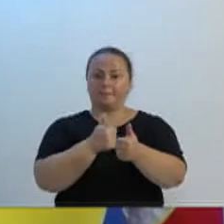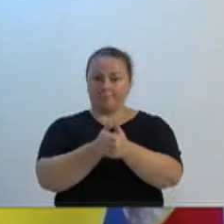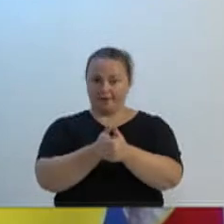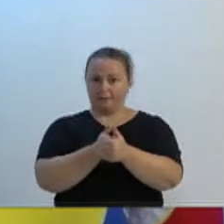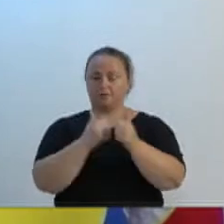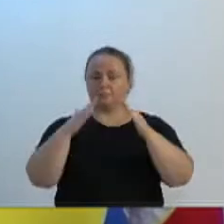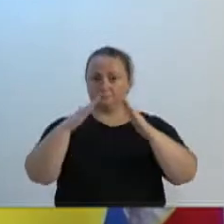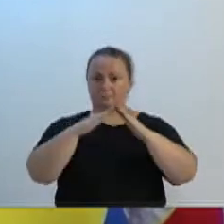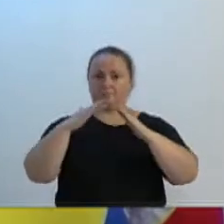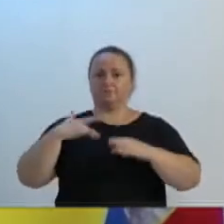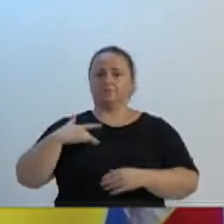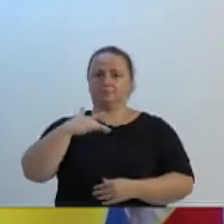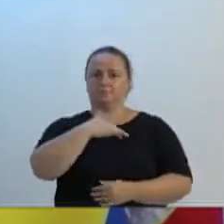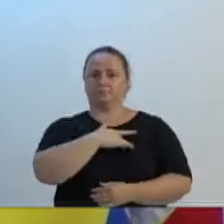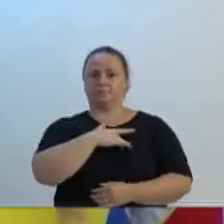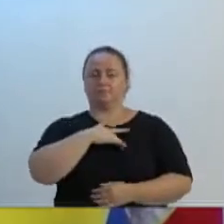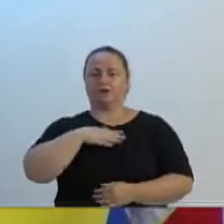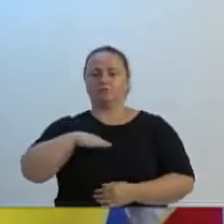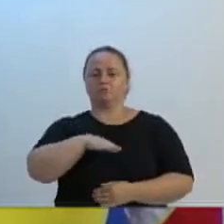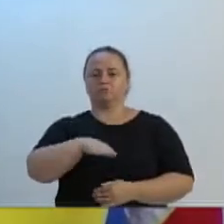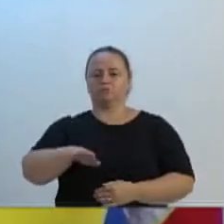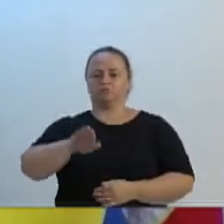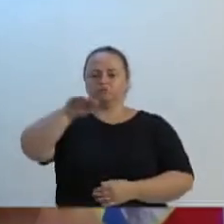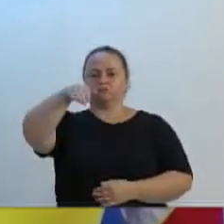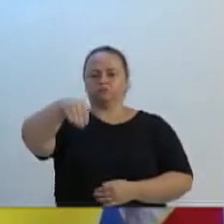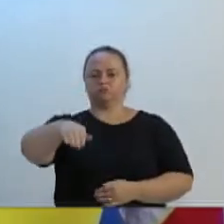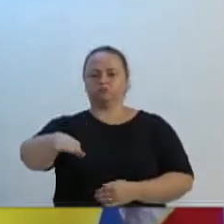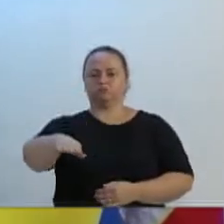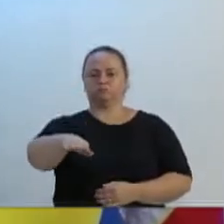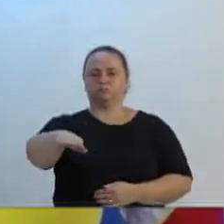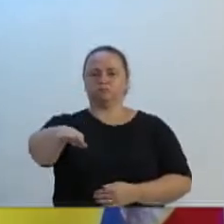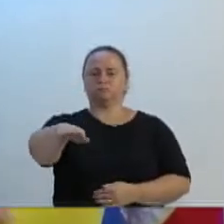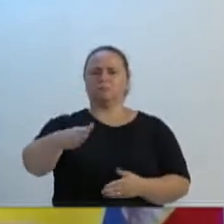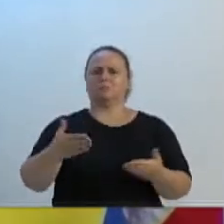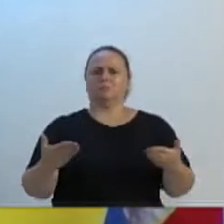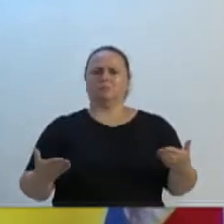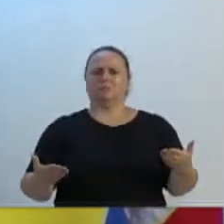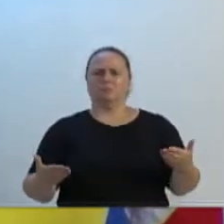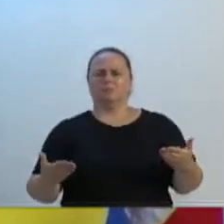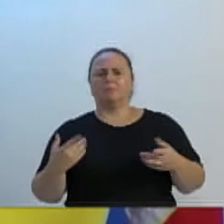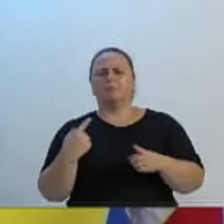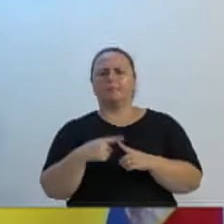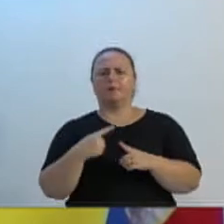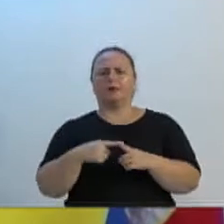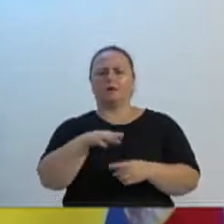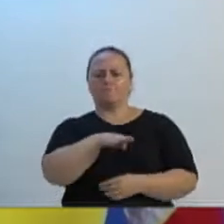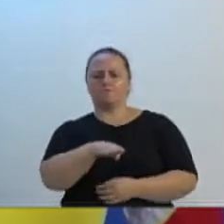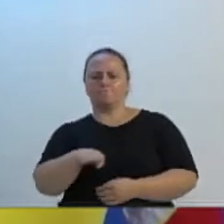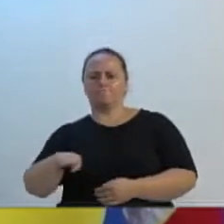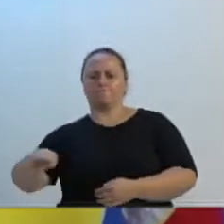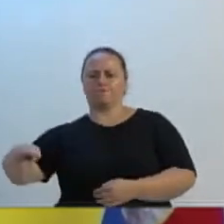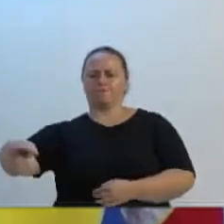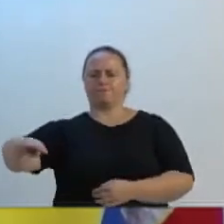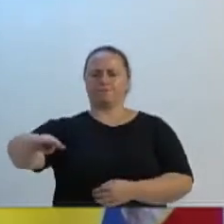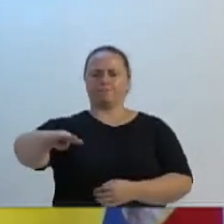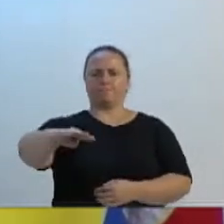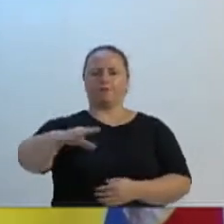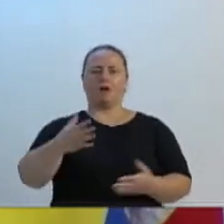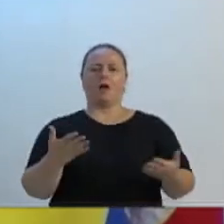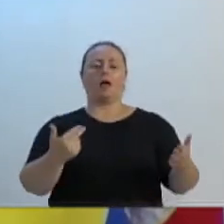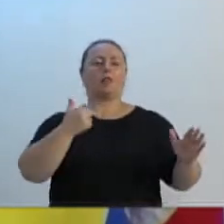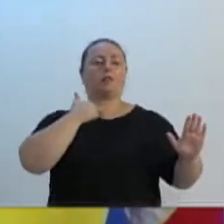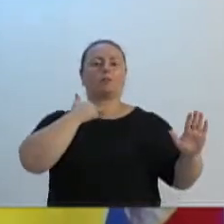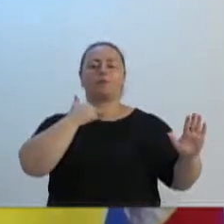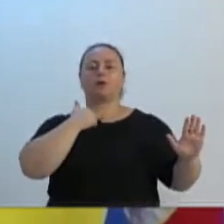sf o cidadão técnico disse que em cima de curva aqui não é em cima de curva não pode se colocar uma